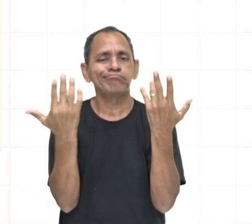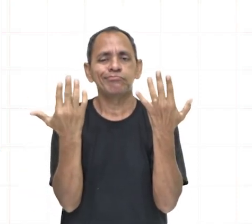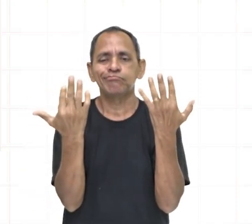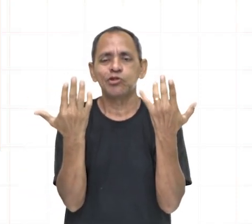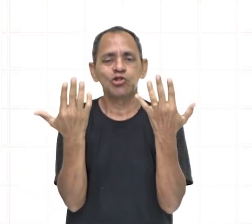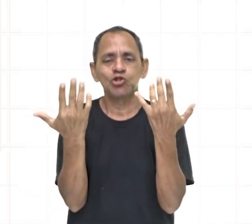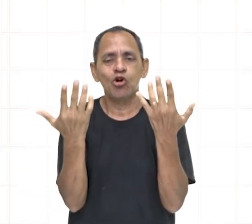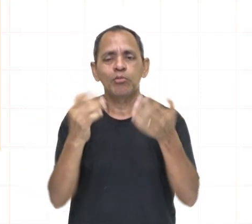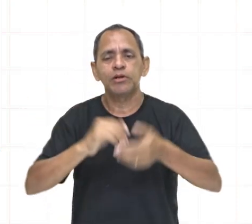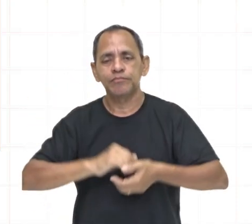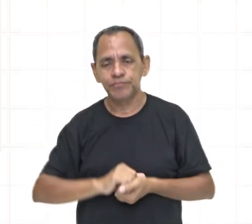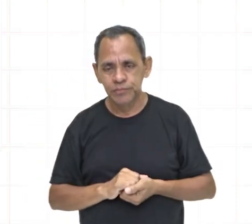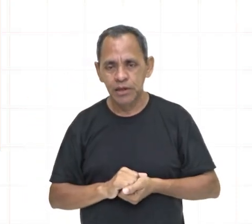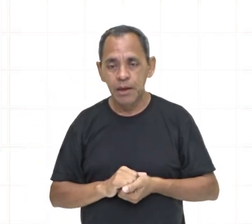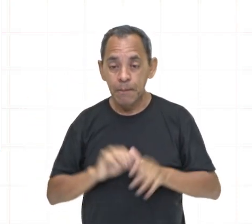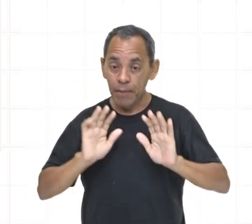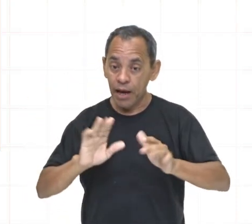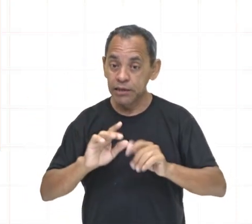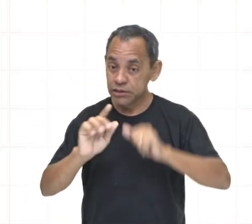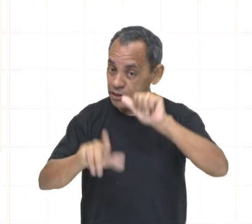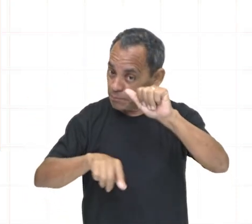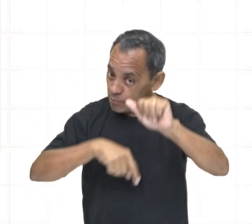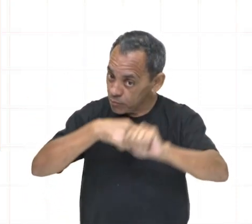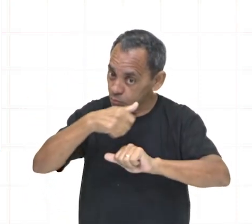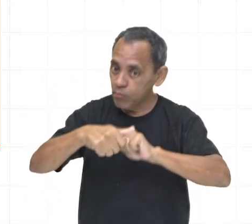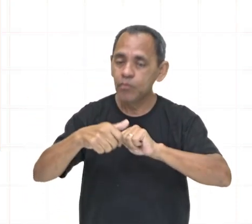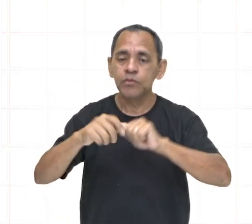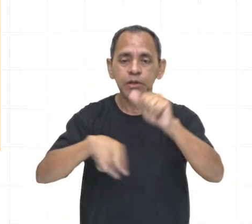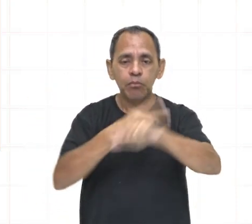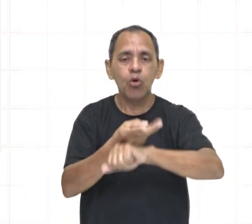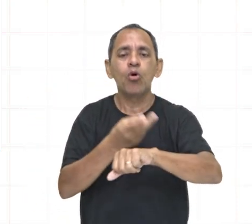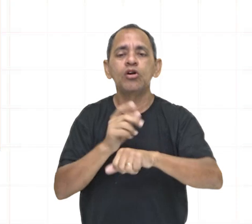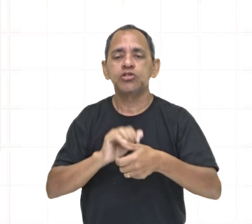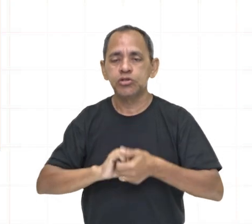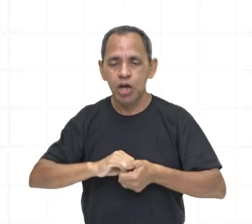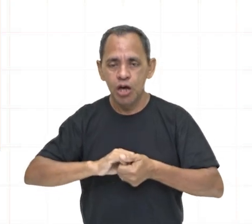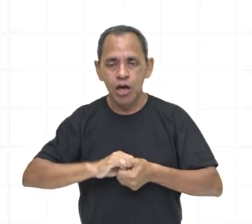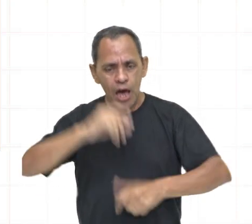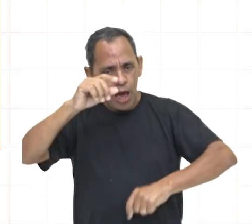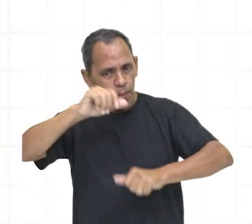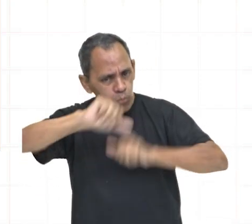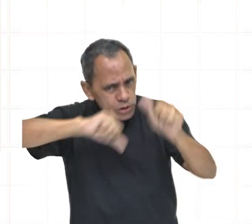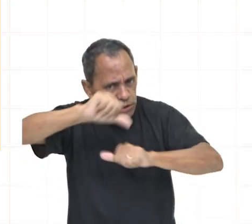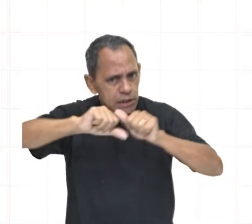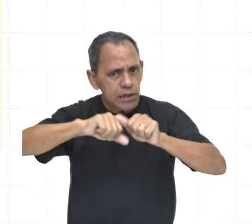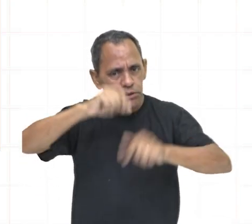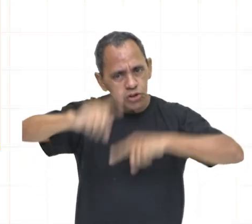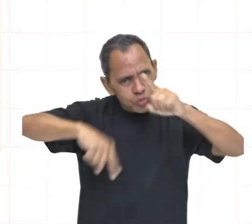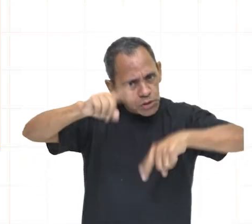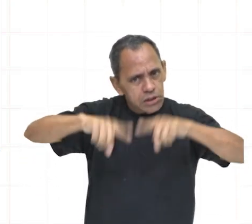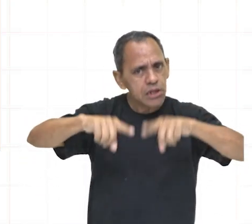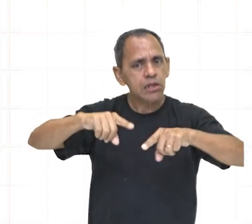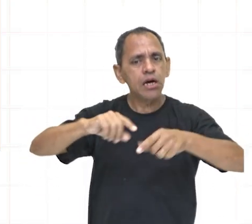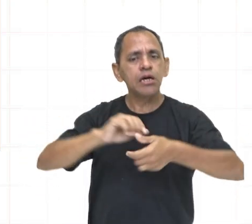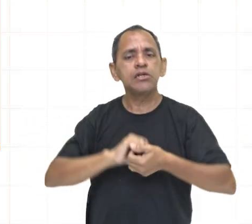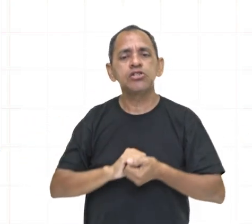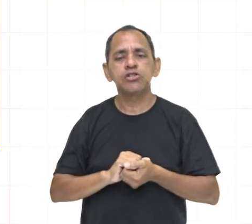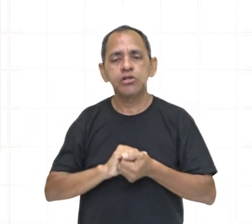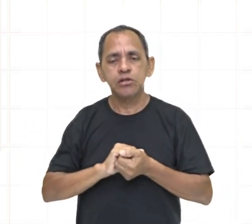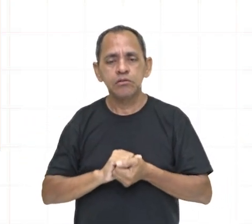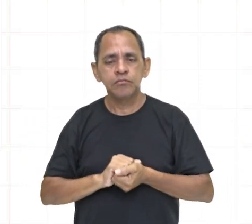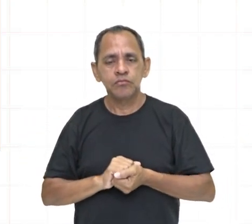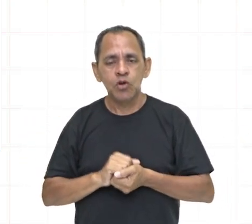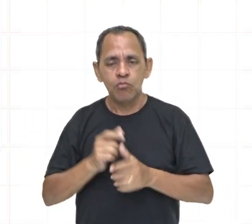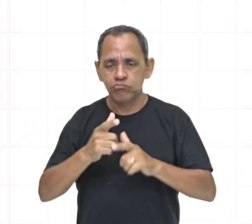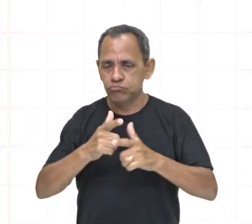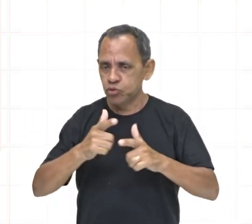permitiu, gente, com essa mecanização agrícola, que uma quantidade menor, né, ali de mão de obra